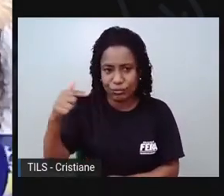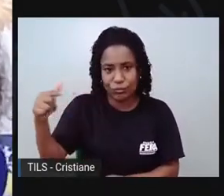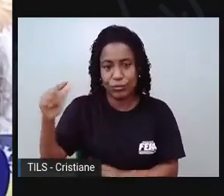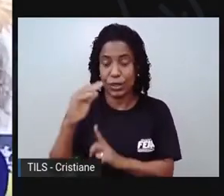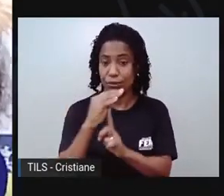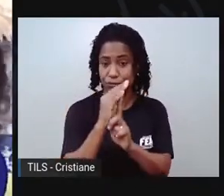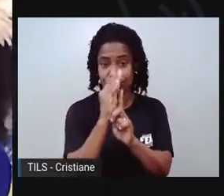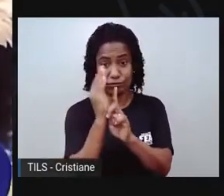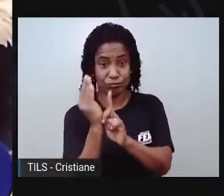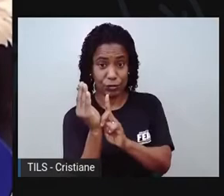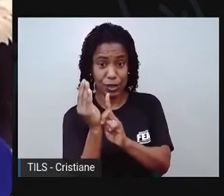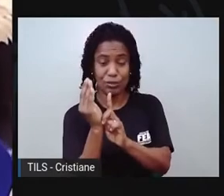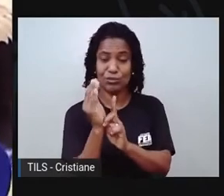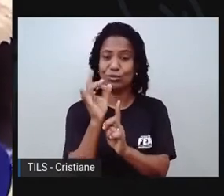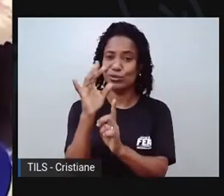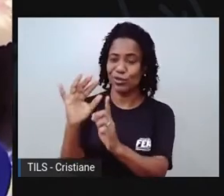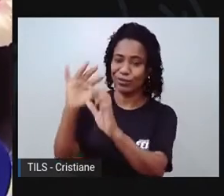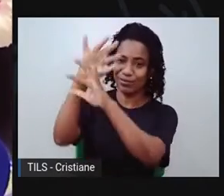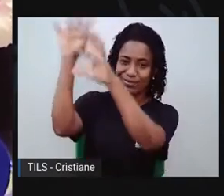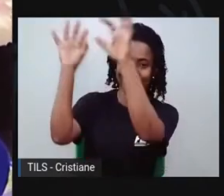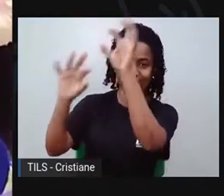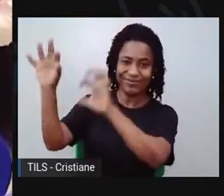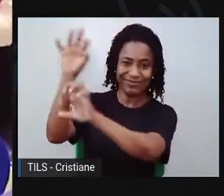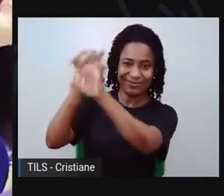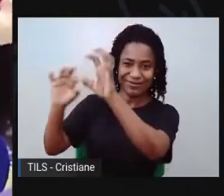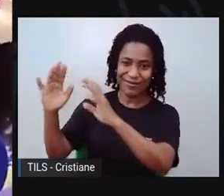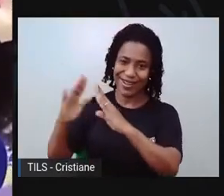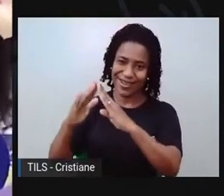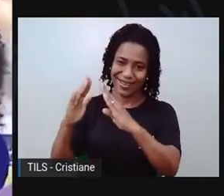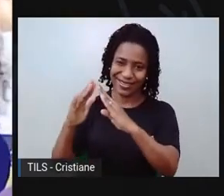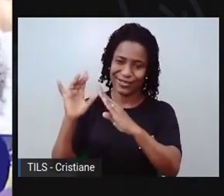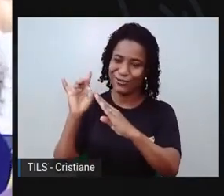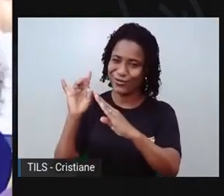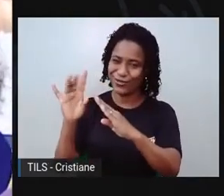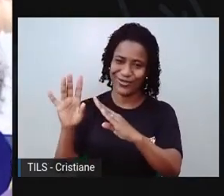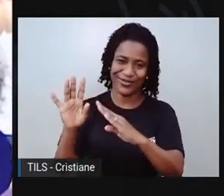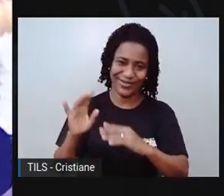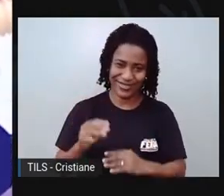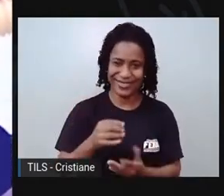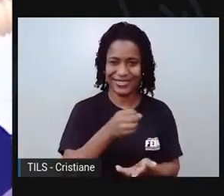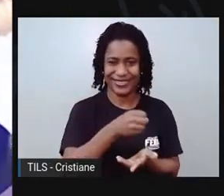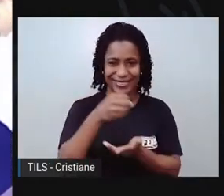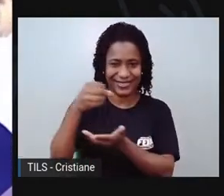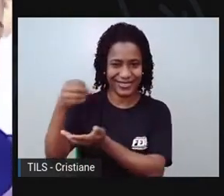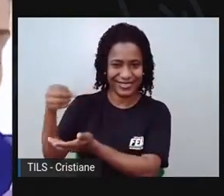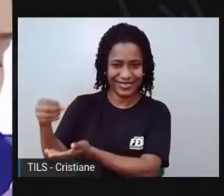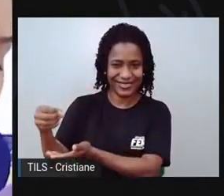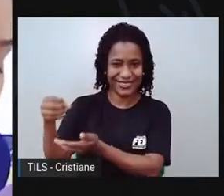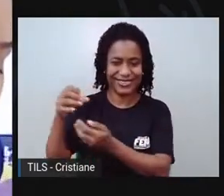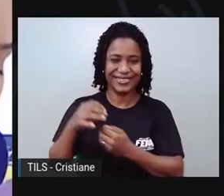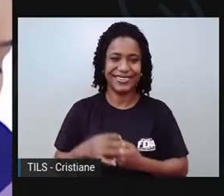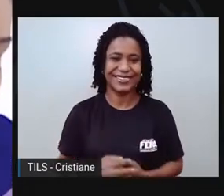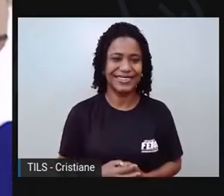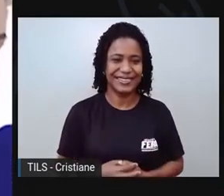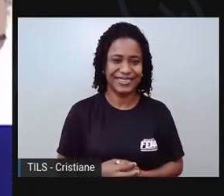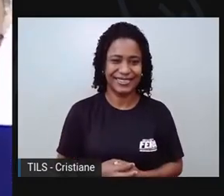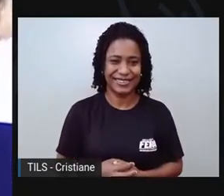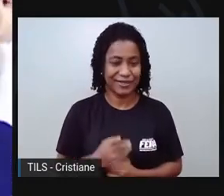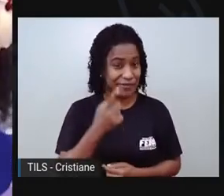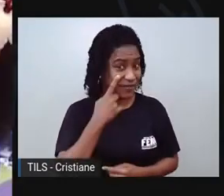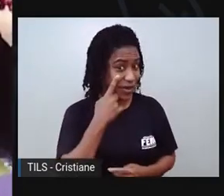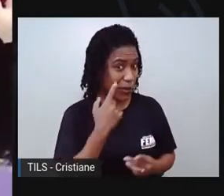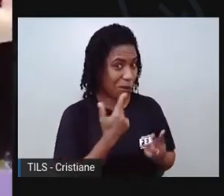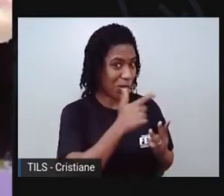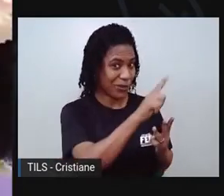não é própria. É, com certeza, ela é. Vamos lá para a próxima. Deixa eu ver qual que eu vou